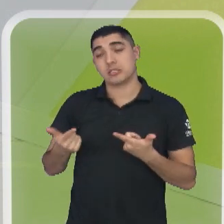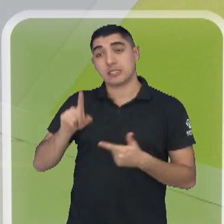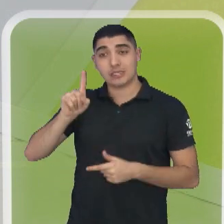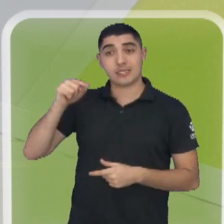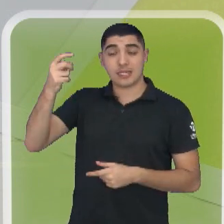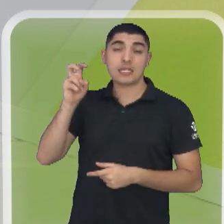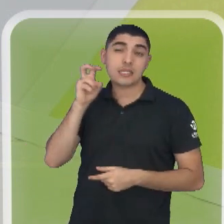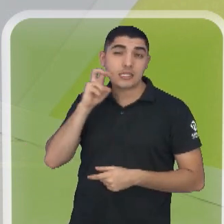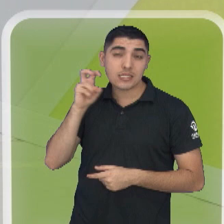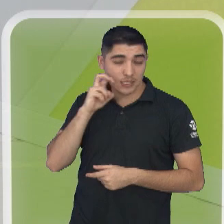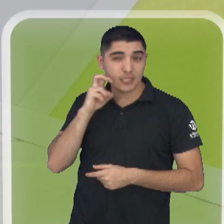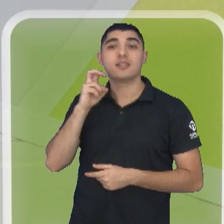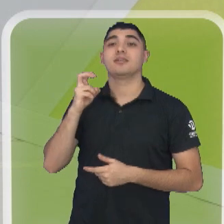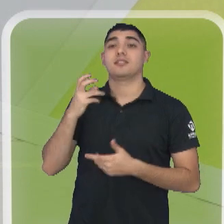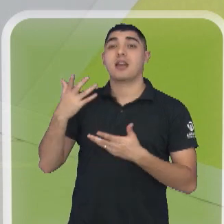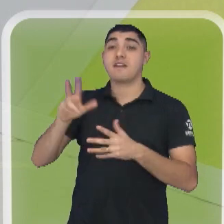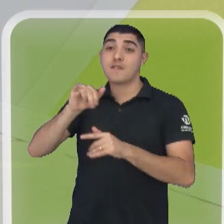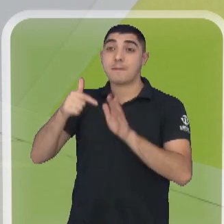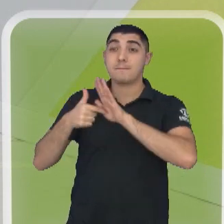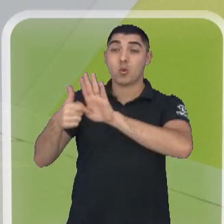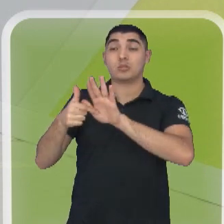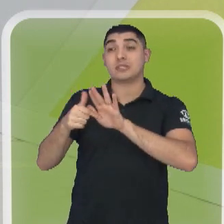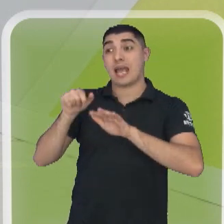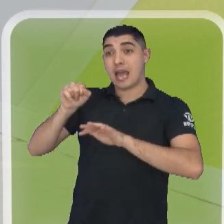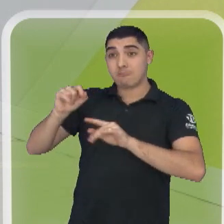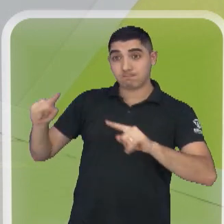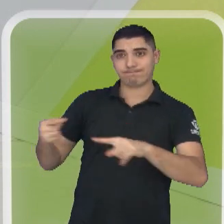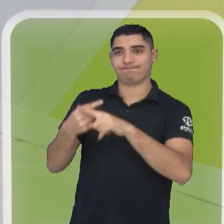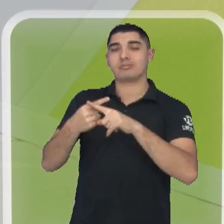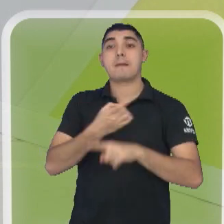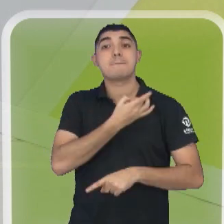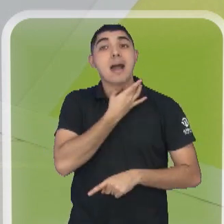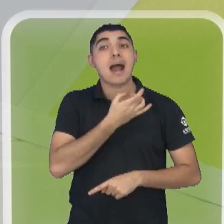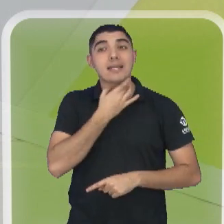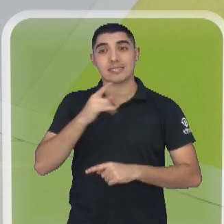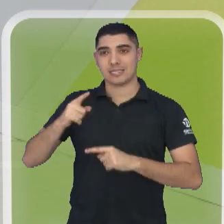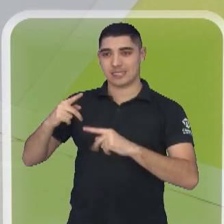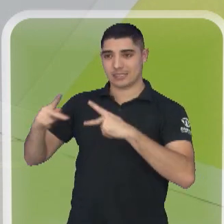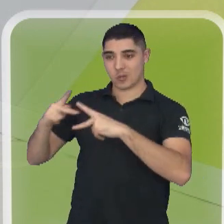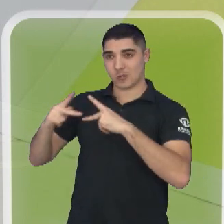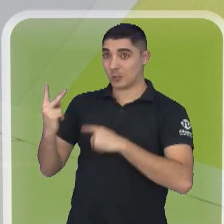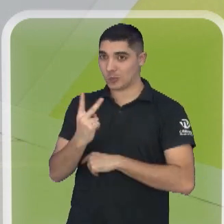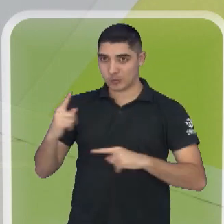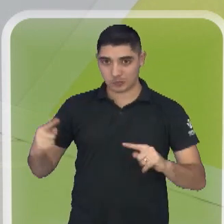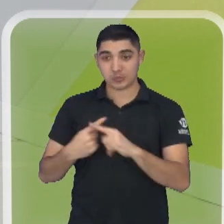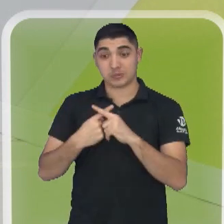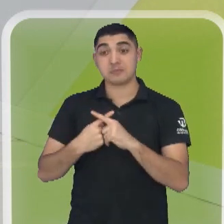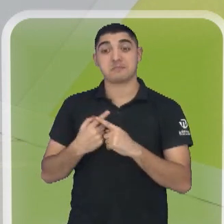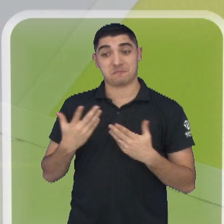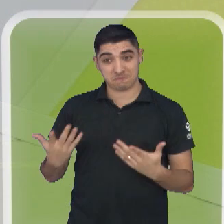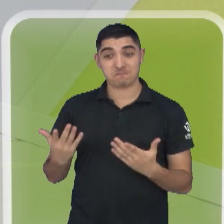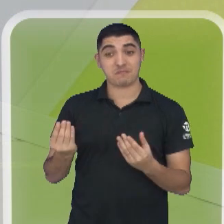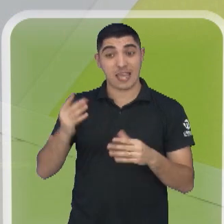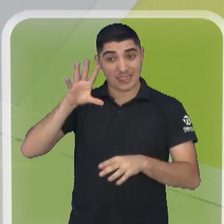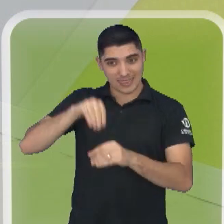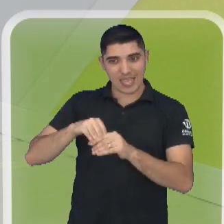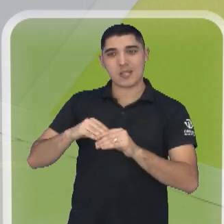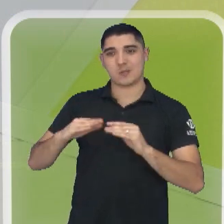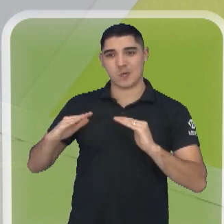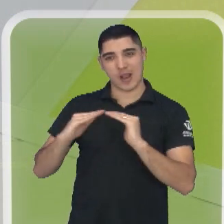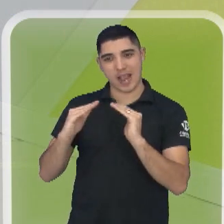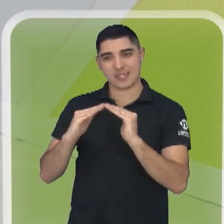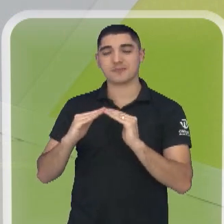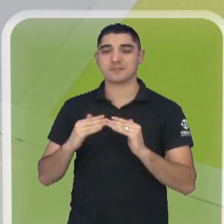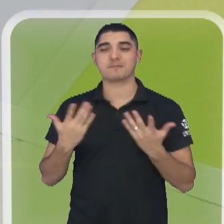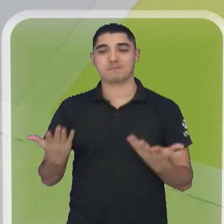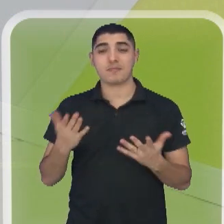gente vai trazer todos os detalhes desta partidaça entre Marília e São José, tá certo? São José e Marília, o jogo é aqui no Martins Pereira. A